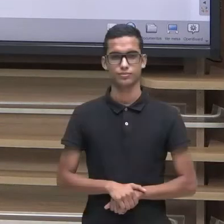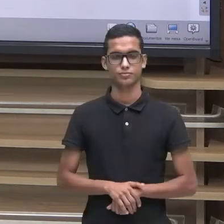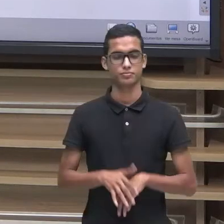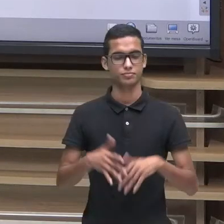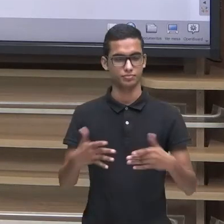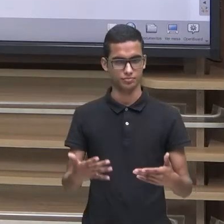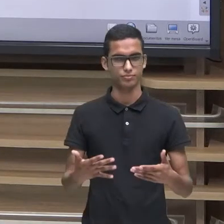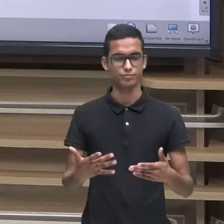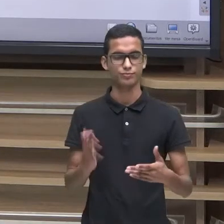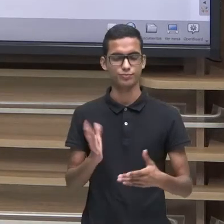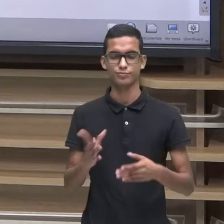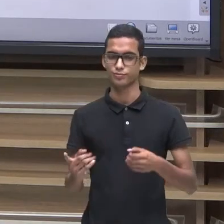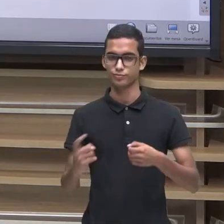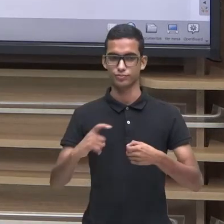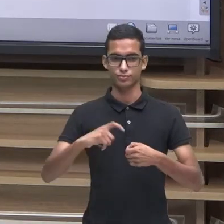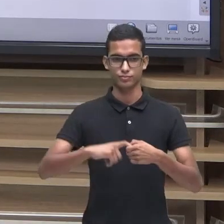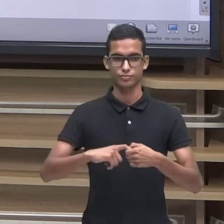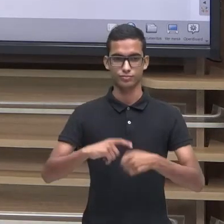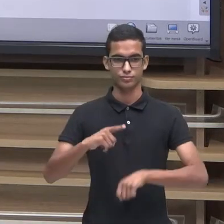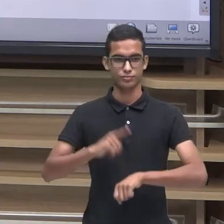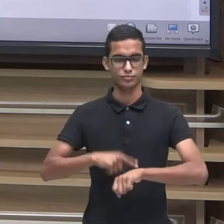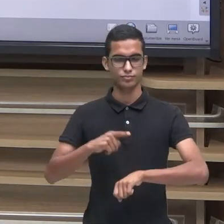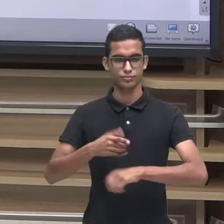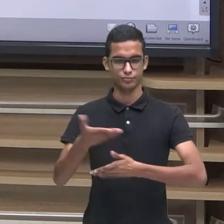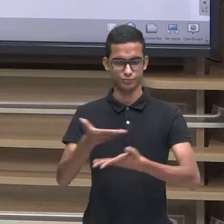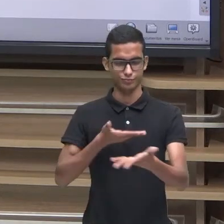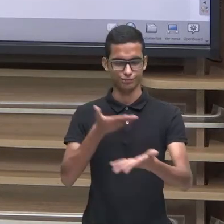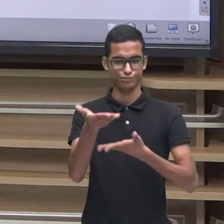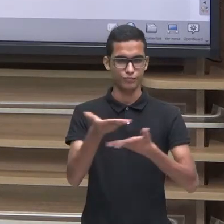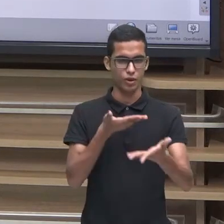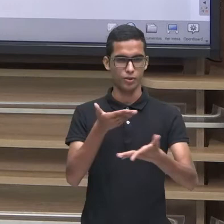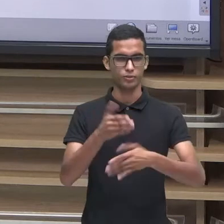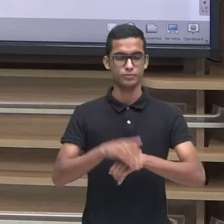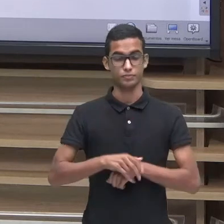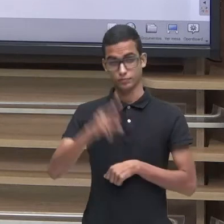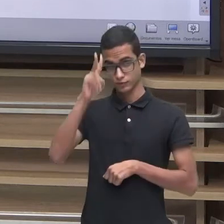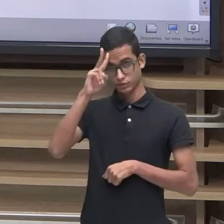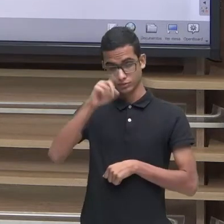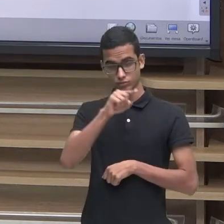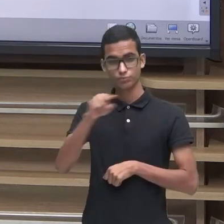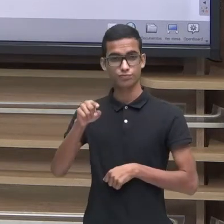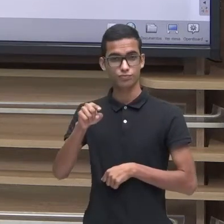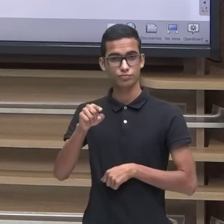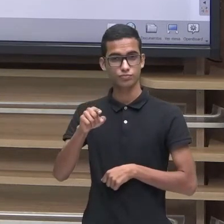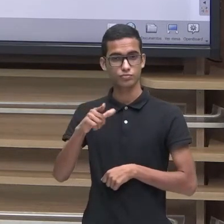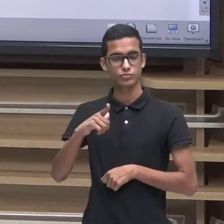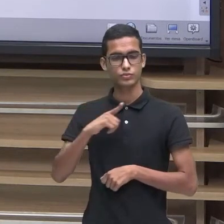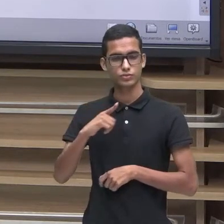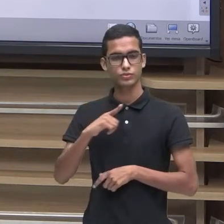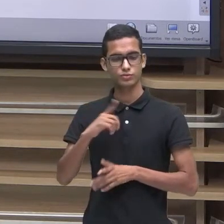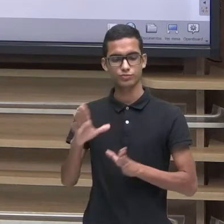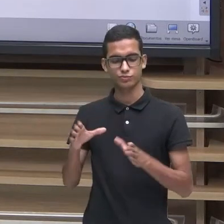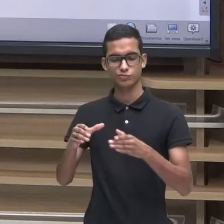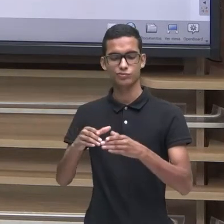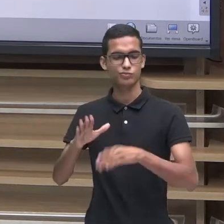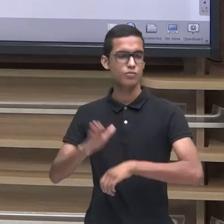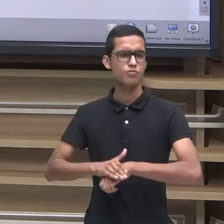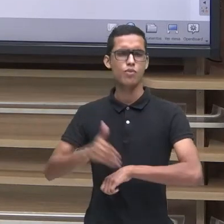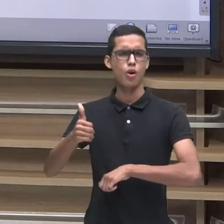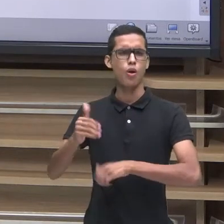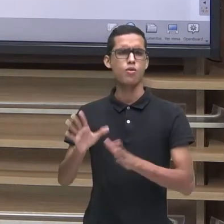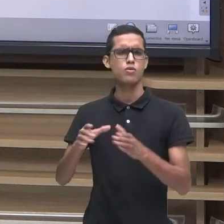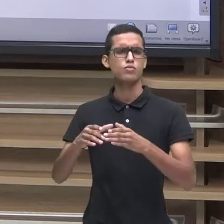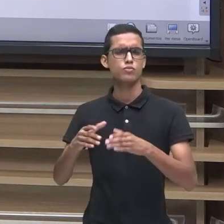Muito bem, pessoal, estamos de volta para o nosso momento de interatividade. Lembrando que você está sendo acompanhado pela melhor equipe de geografia